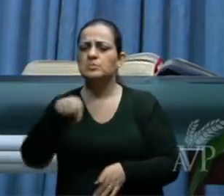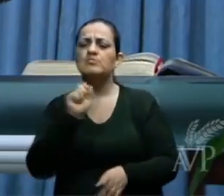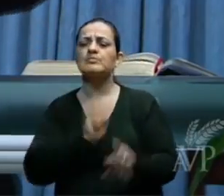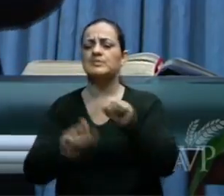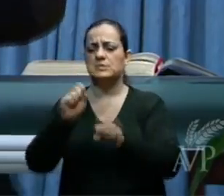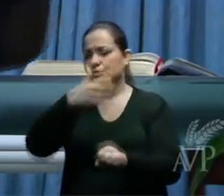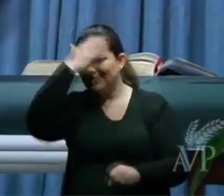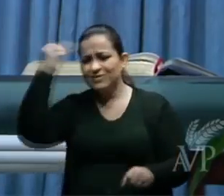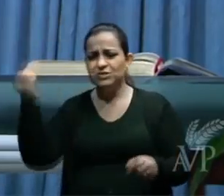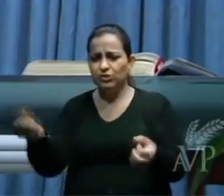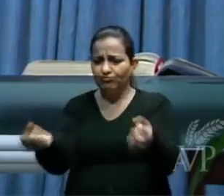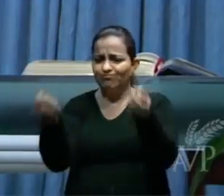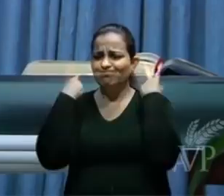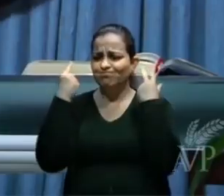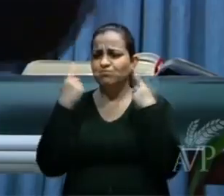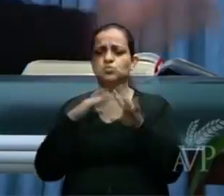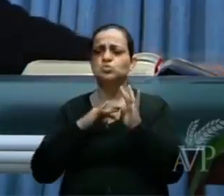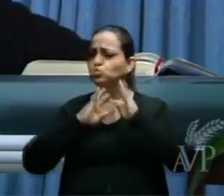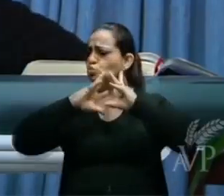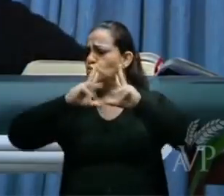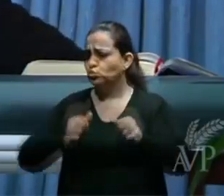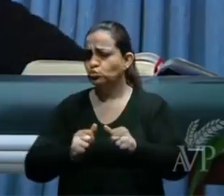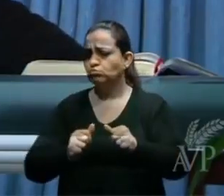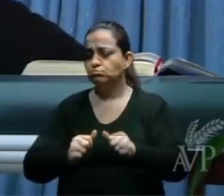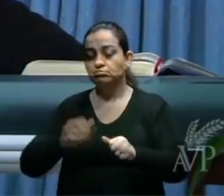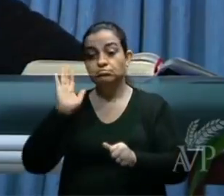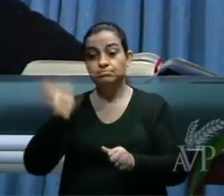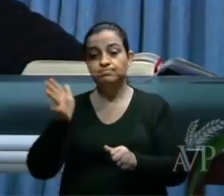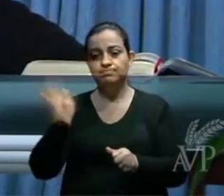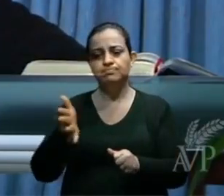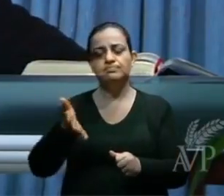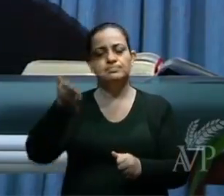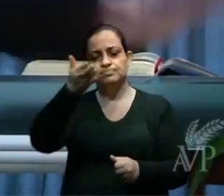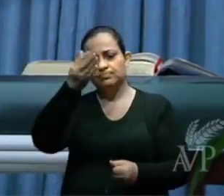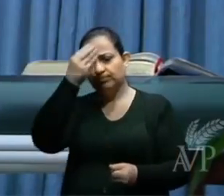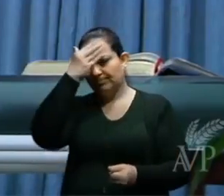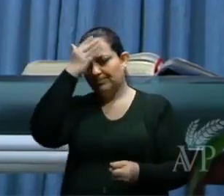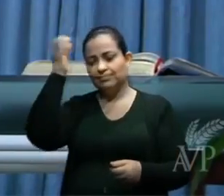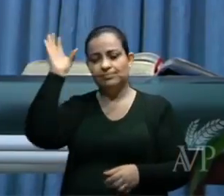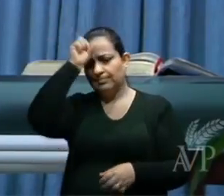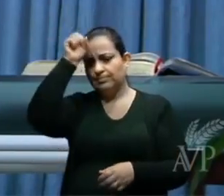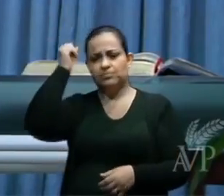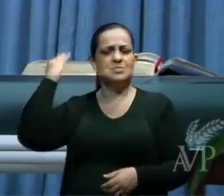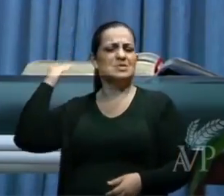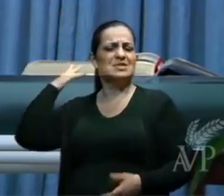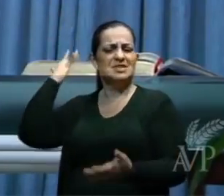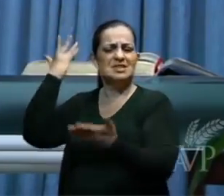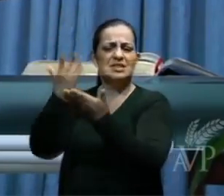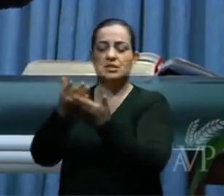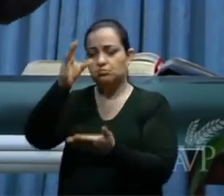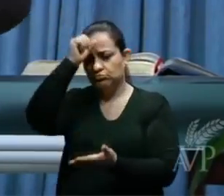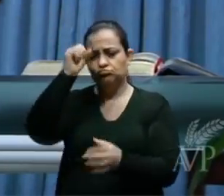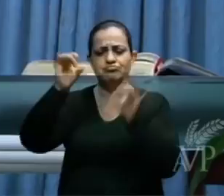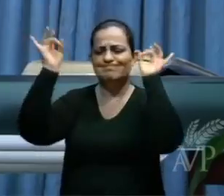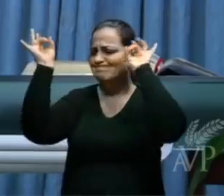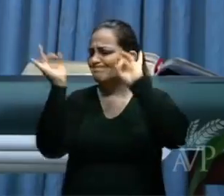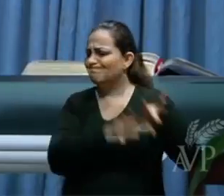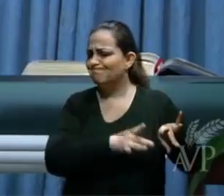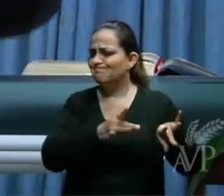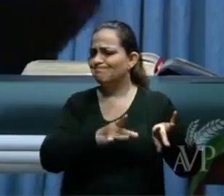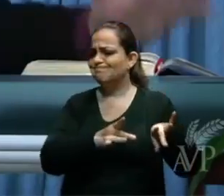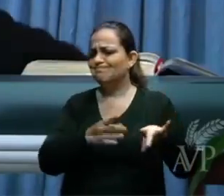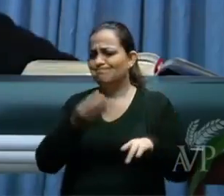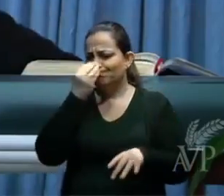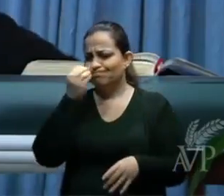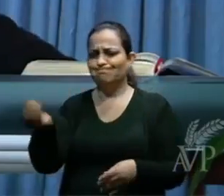esqueça tudo o que você trouxe lá para aprender lá de trás deixe todos esses